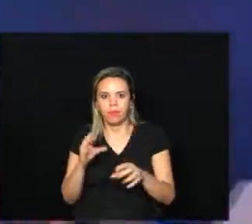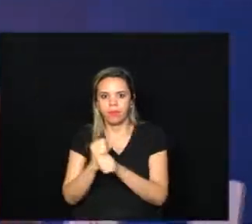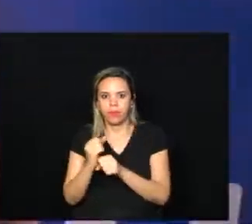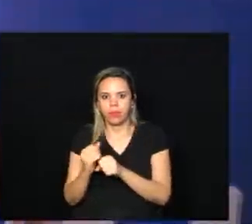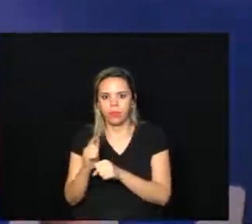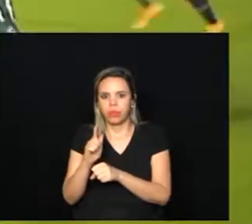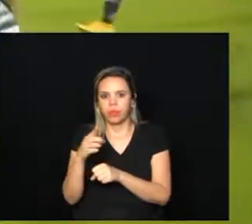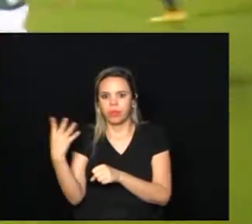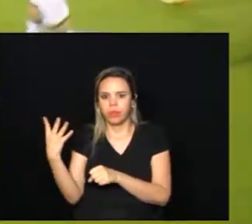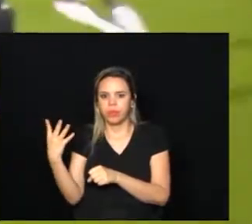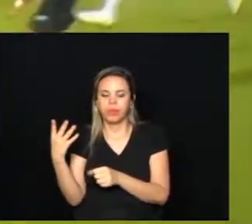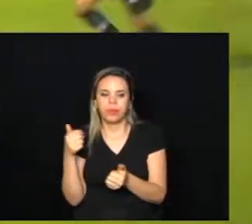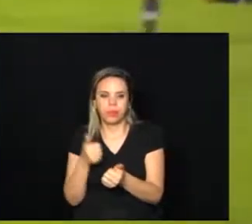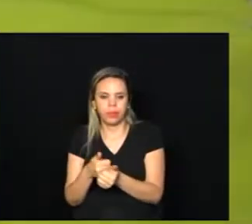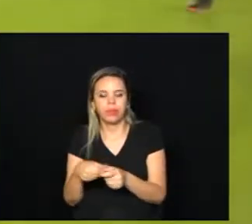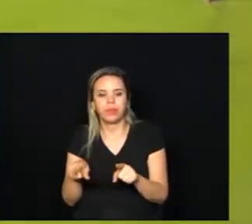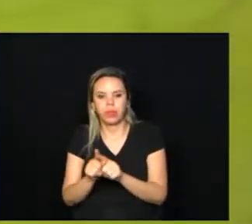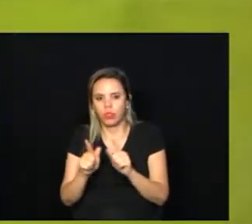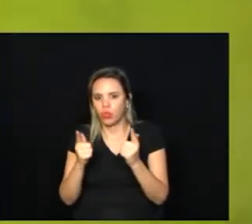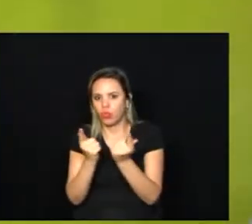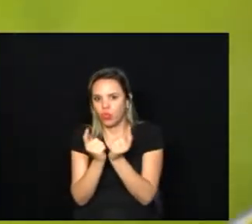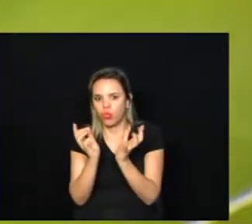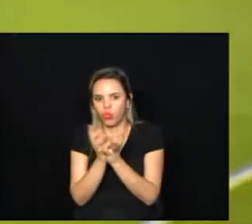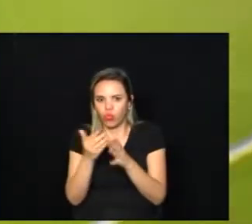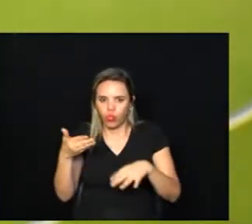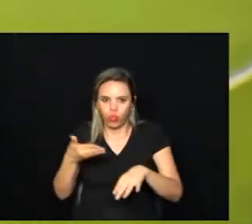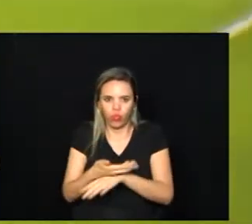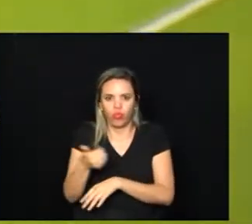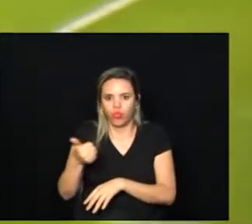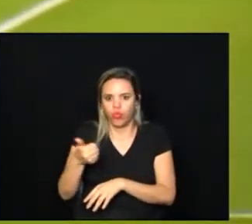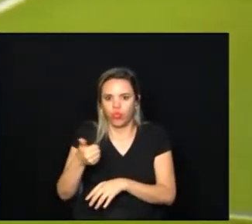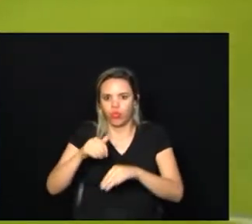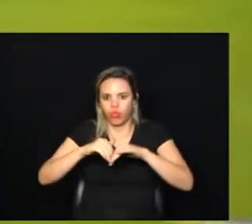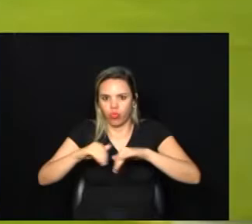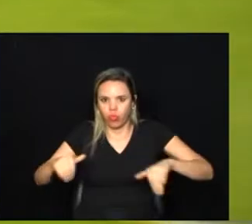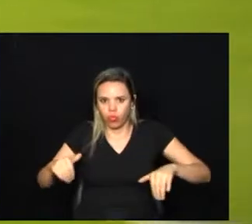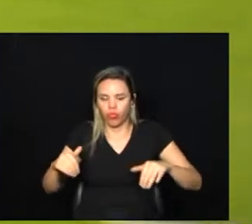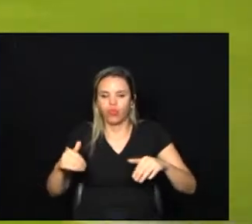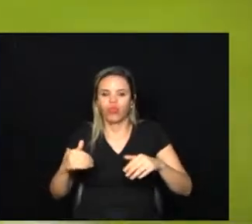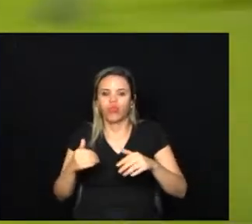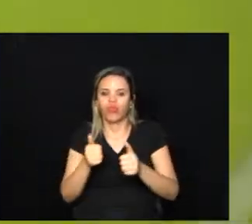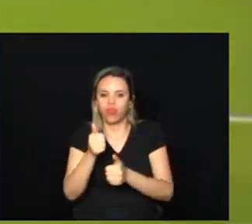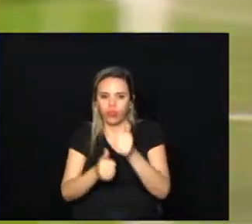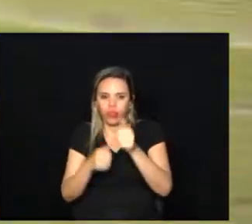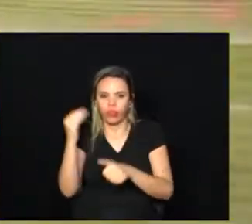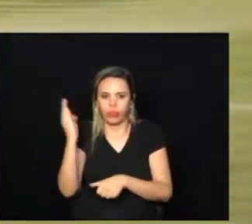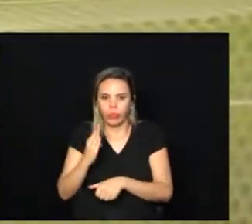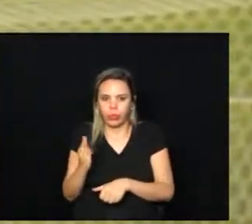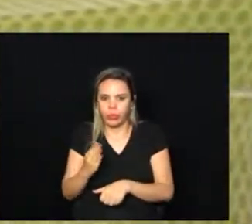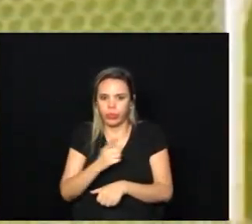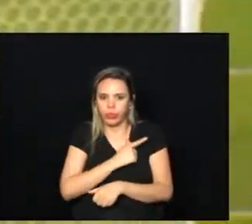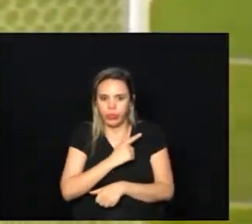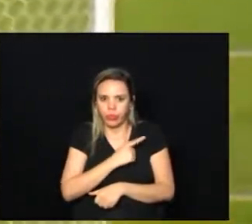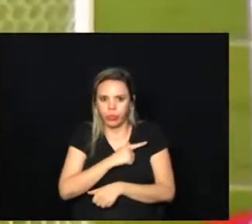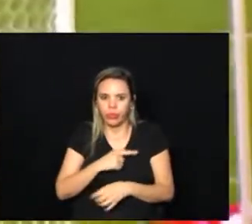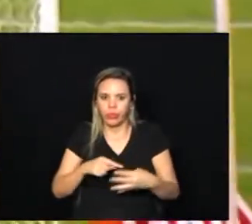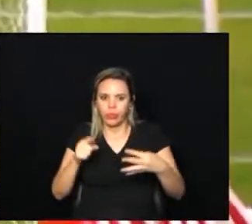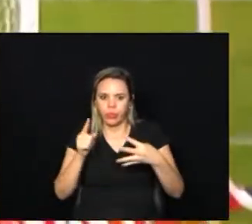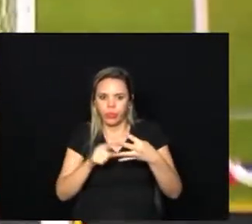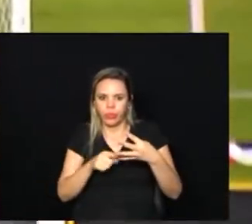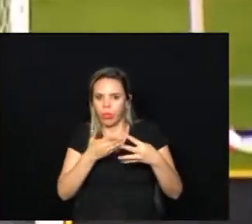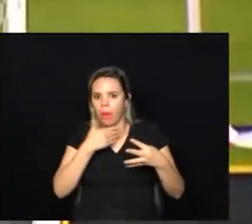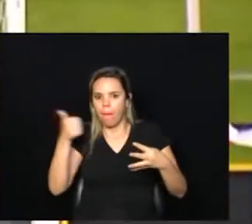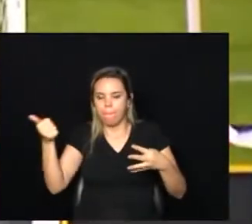do G4, o grupo que conquista o acesso à primeira divisão do futebol brasileiro. O Bugre é o 4º